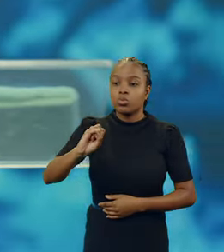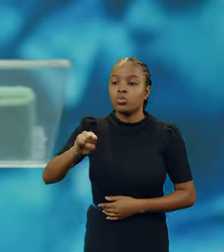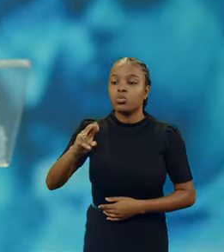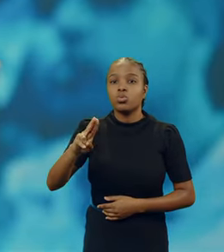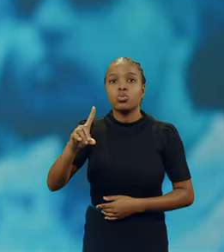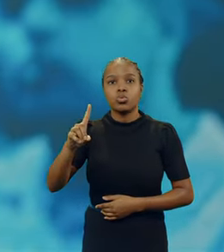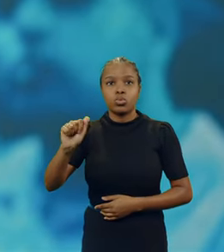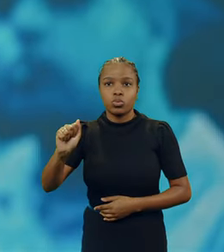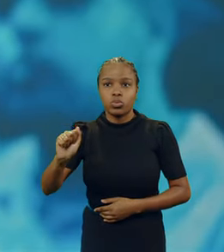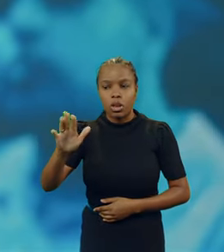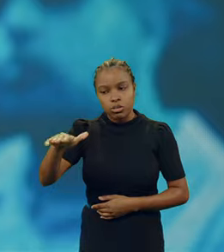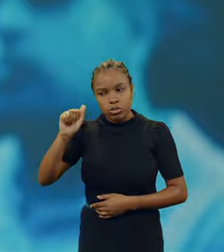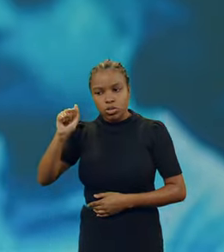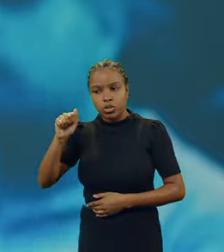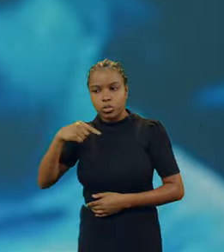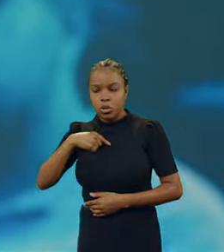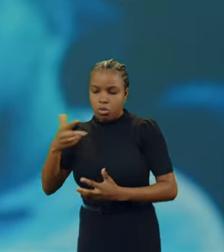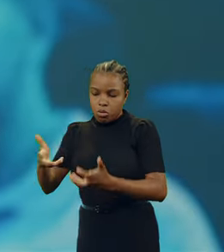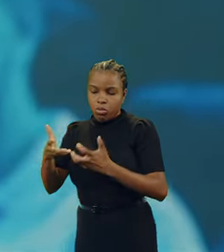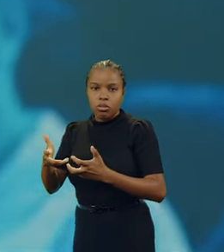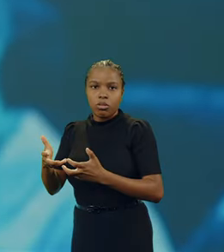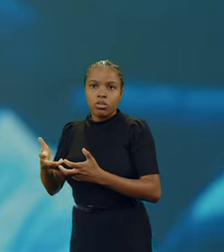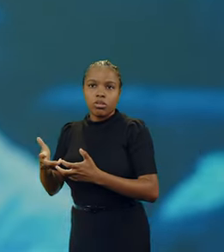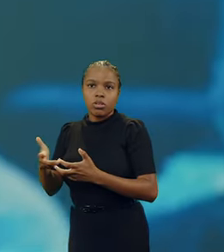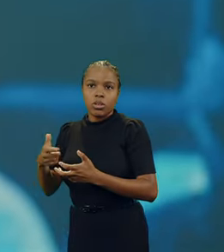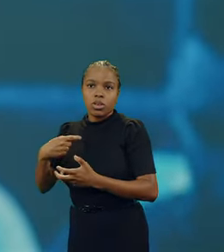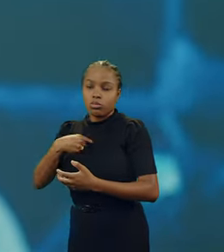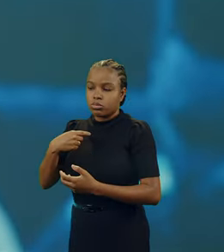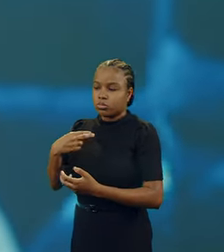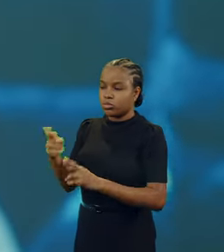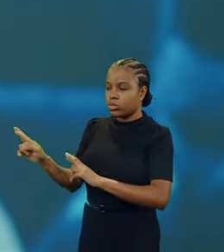diz: eu quero me deitar com você.